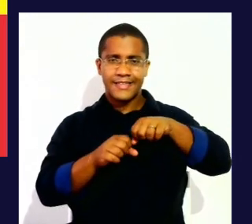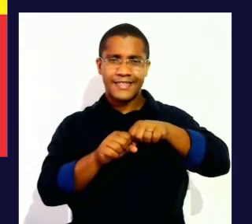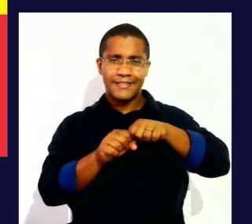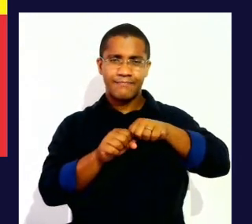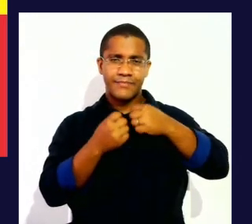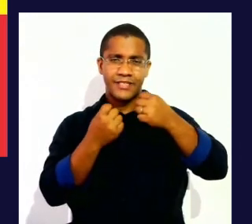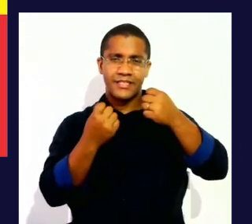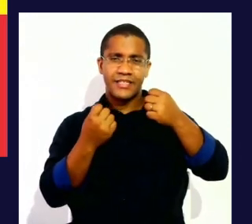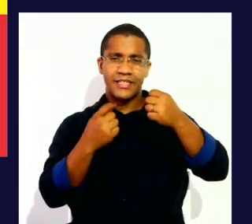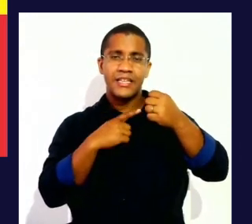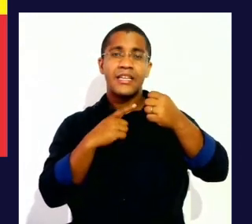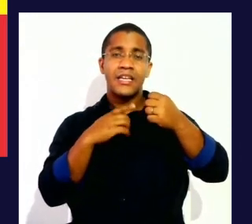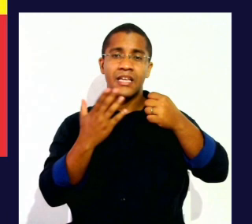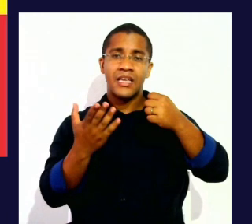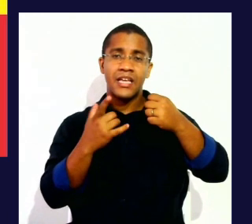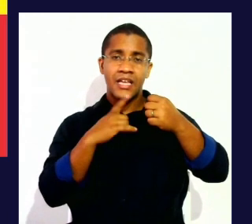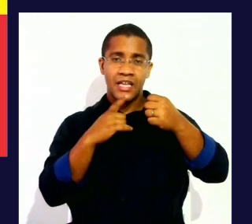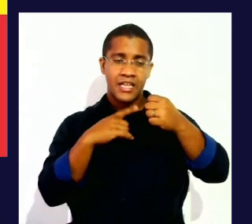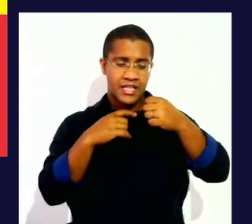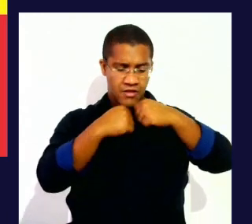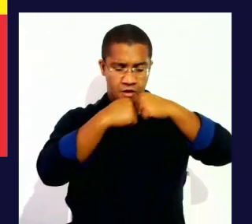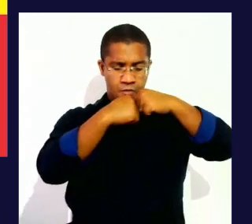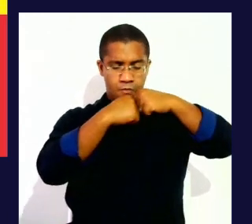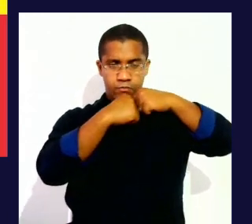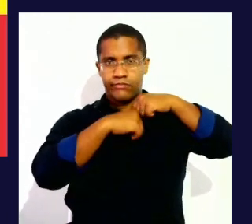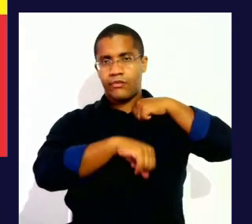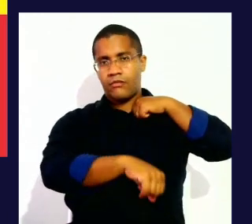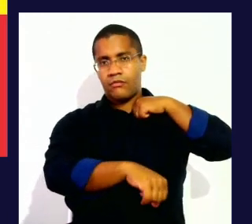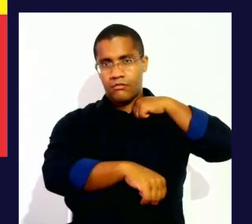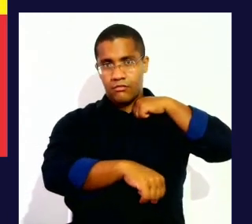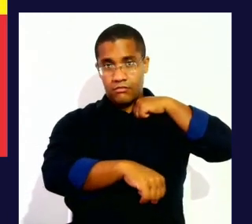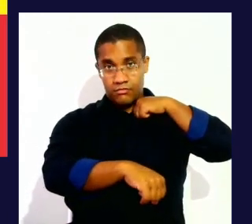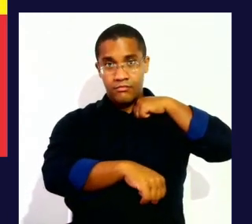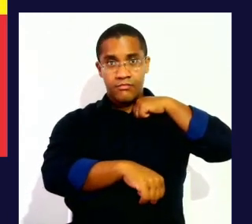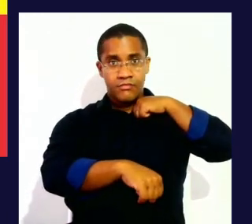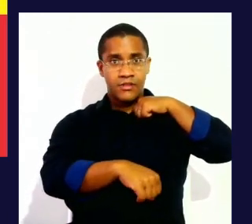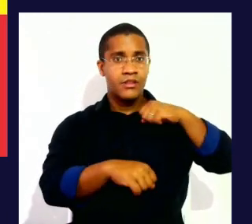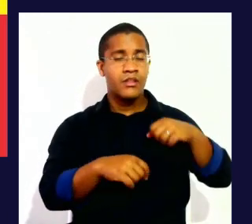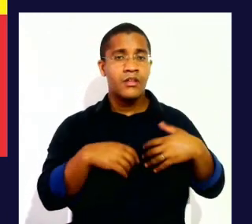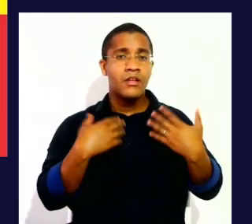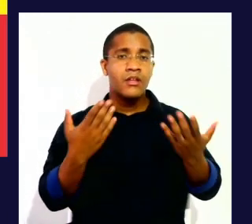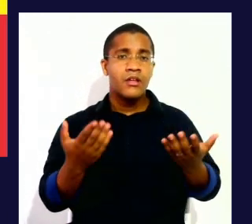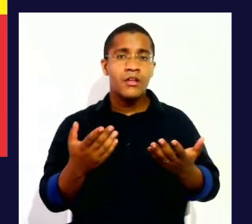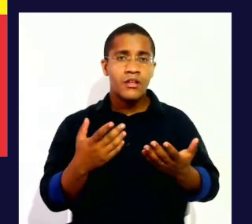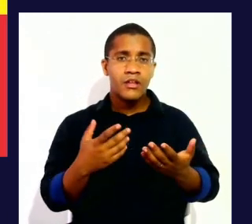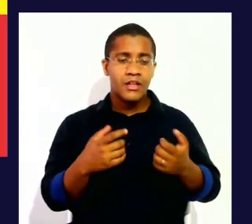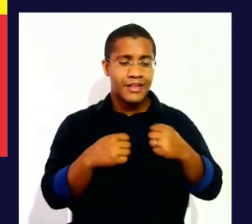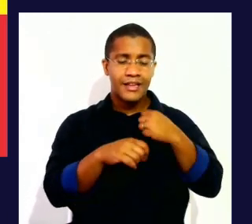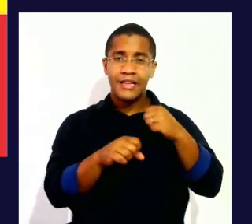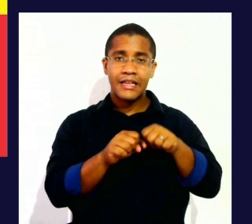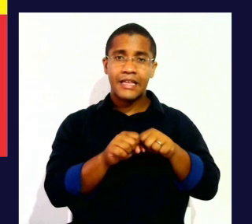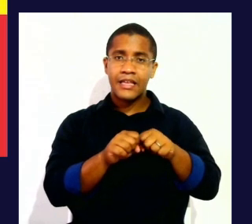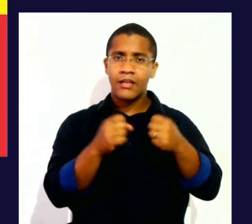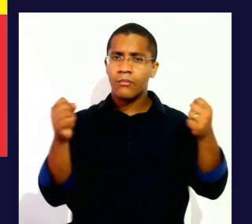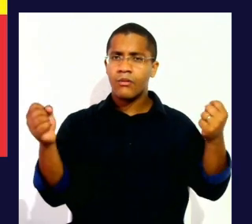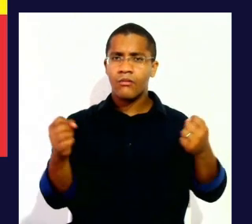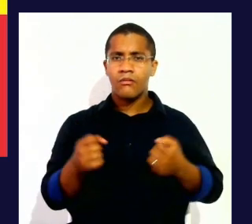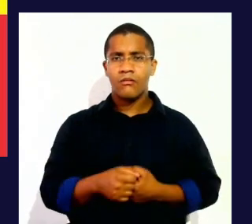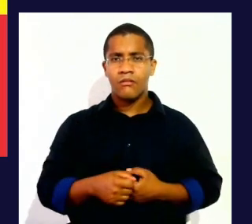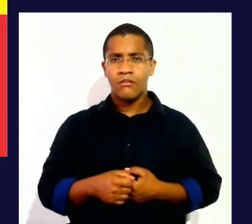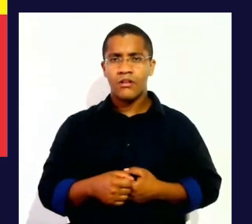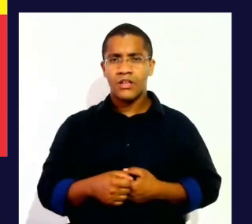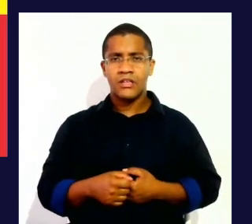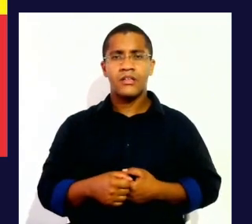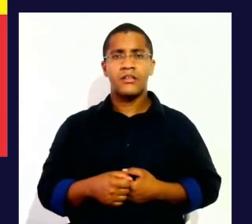forte e ocorreu justamente esse desligamento, Esse desligamento da articulação. Houve